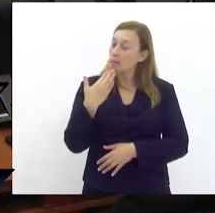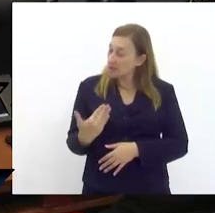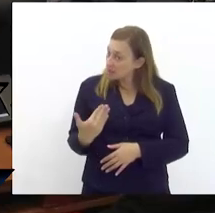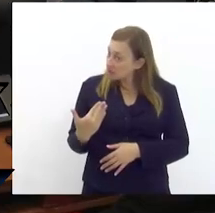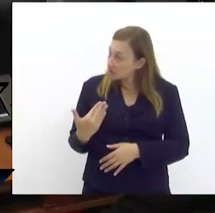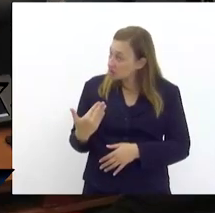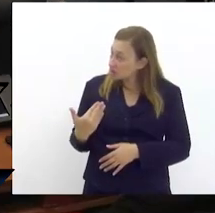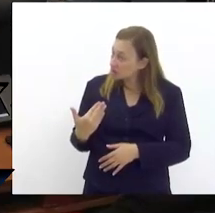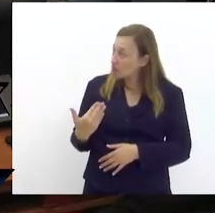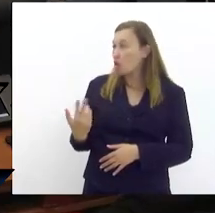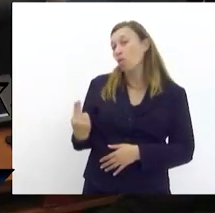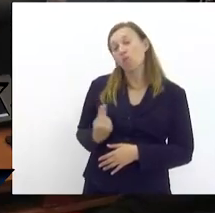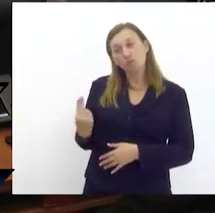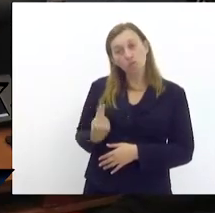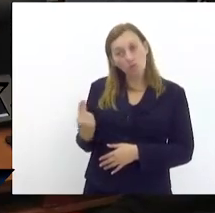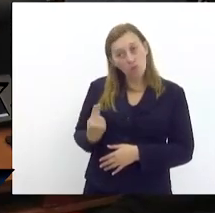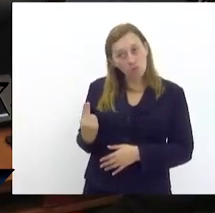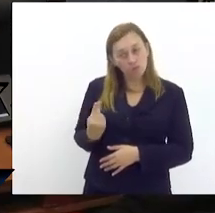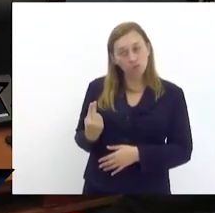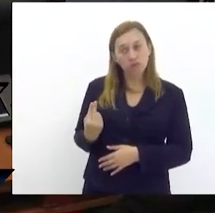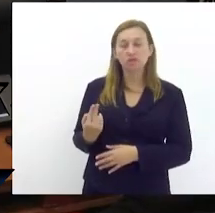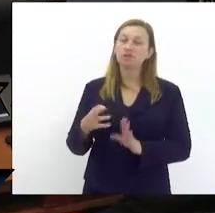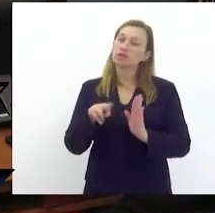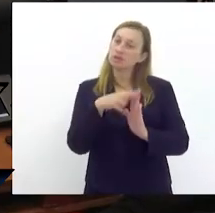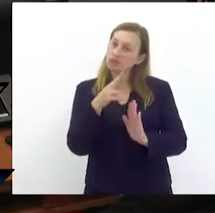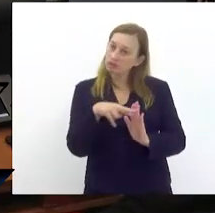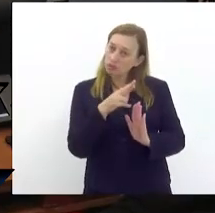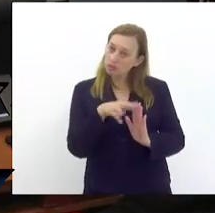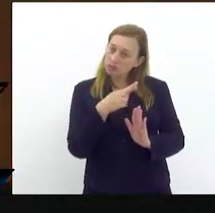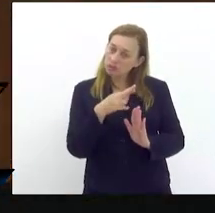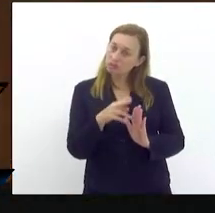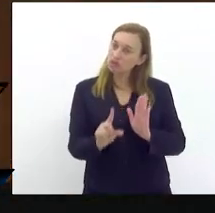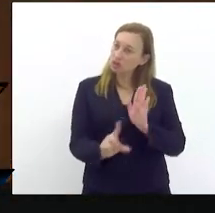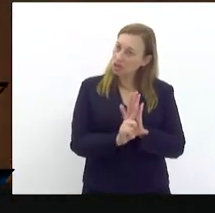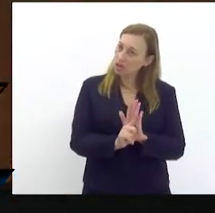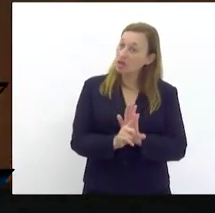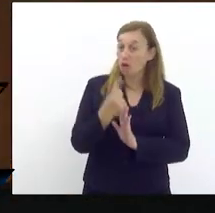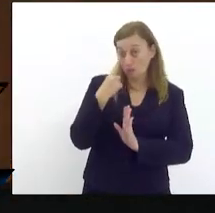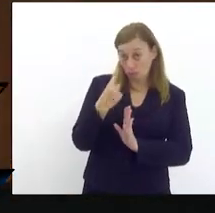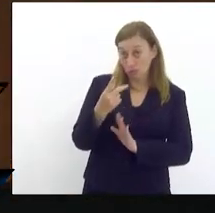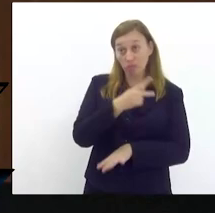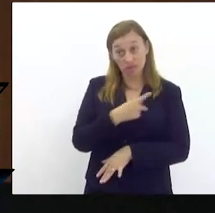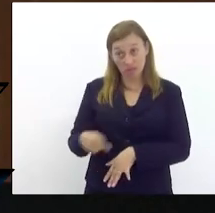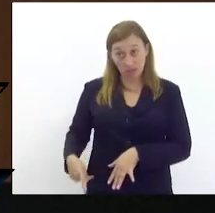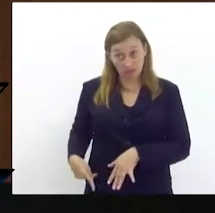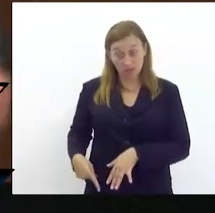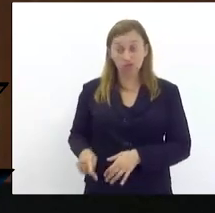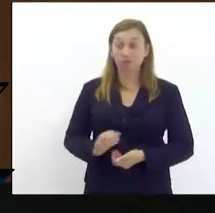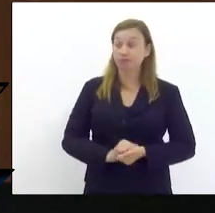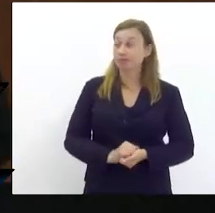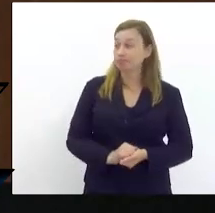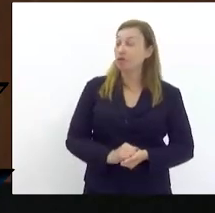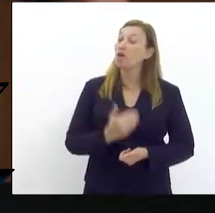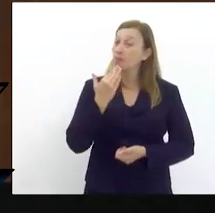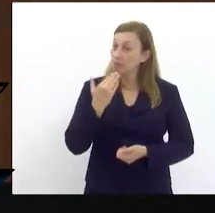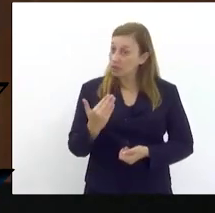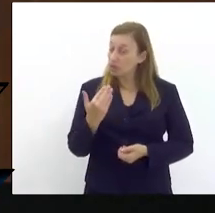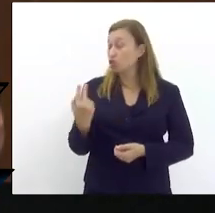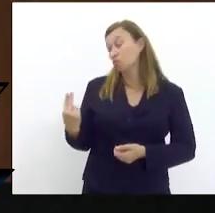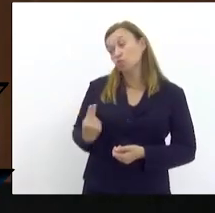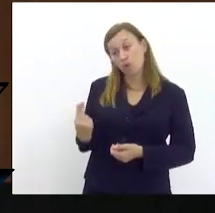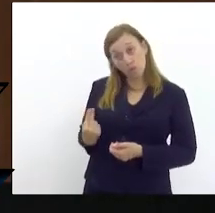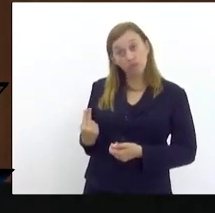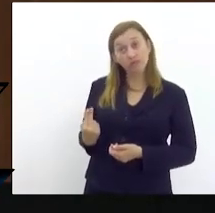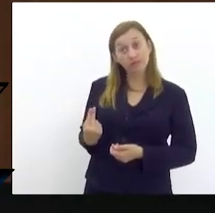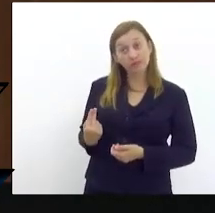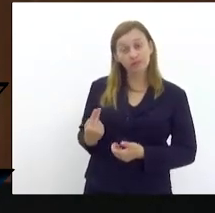a coautoria desse dessa resolução de lei viu presidente queria pedir a contorria